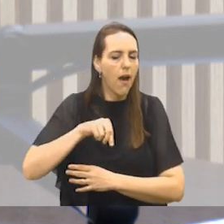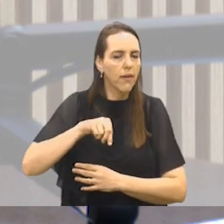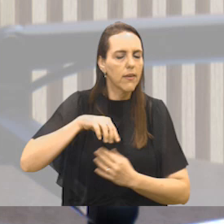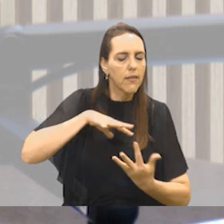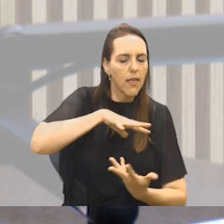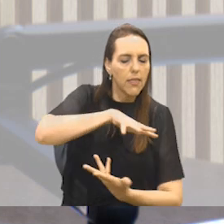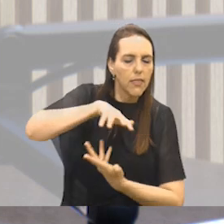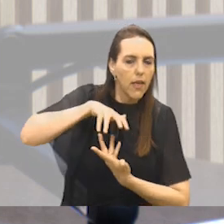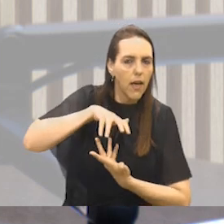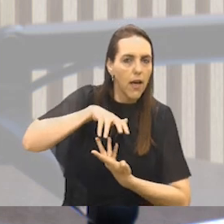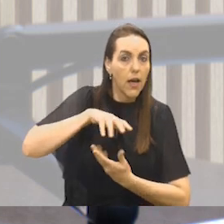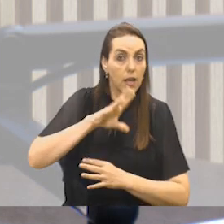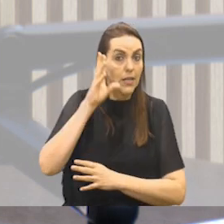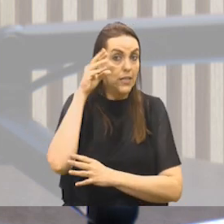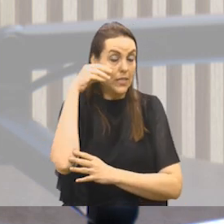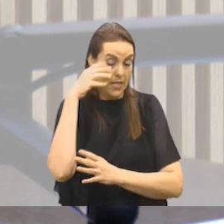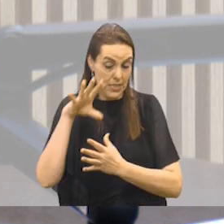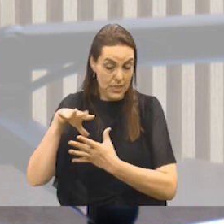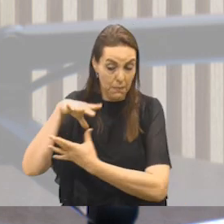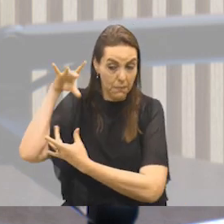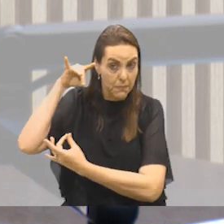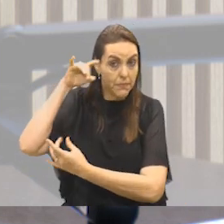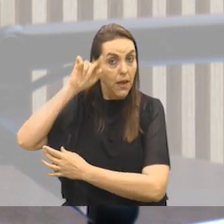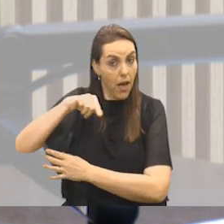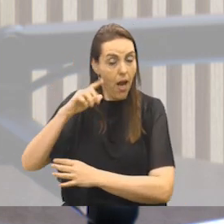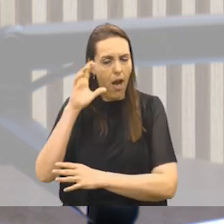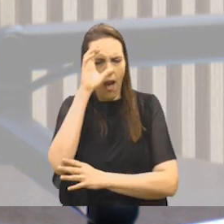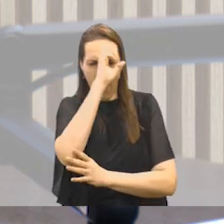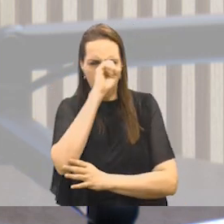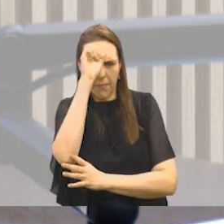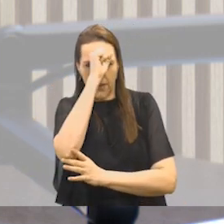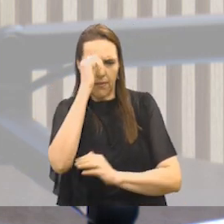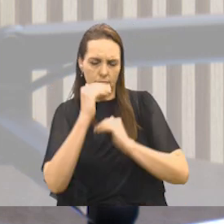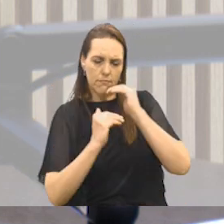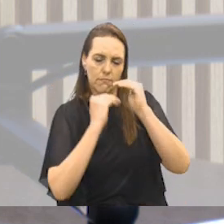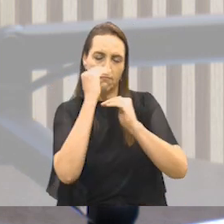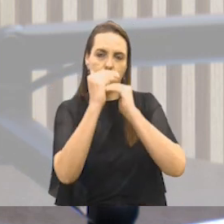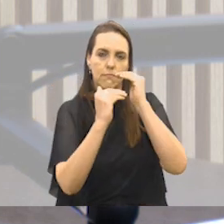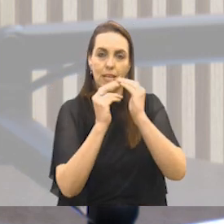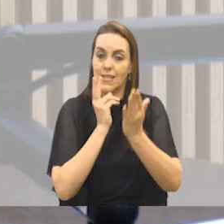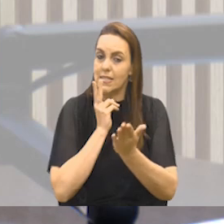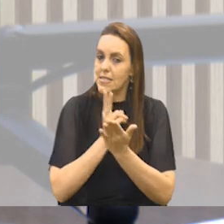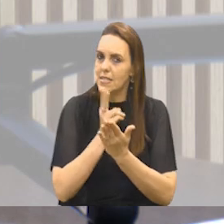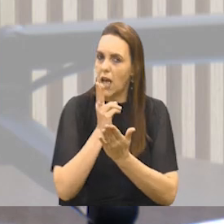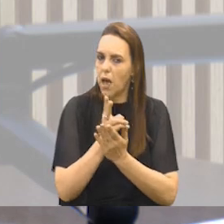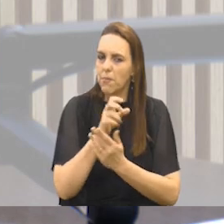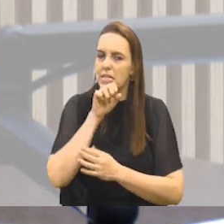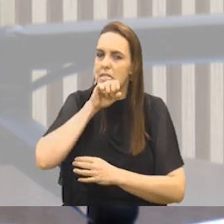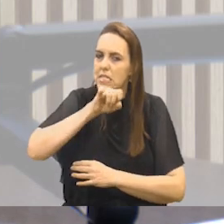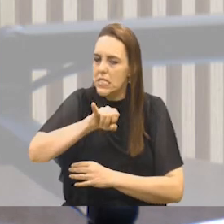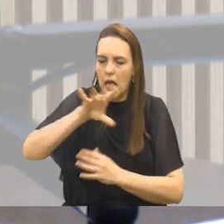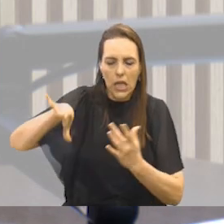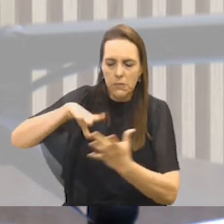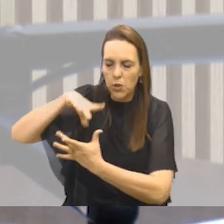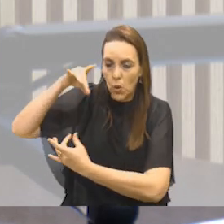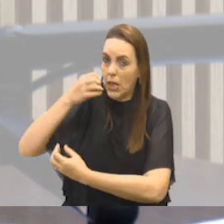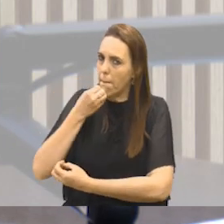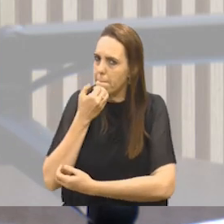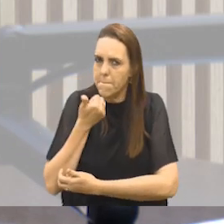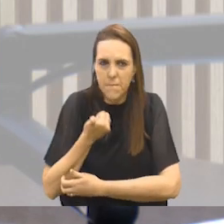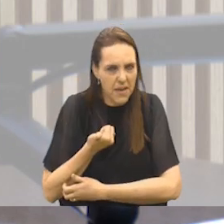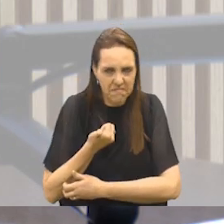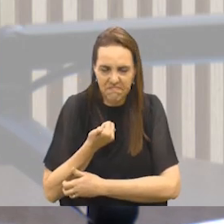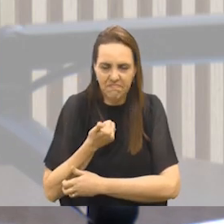terrena. E esse espírito está aqui para aprender, para evoluir. E todas as vezes em que você não tem a